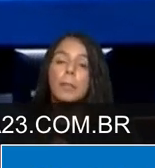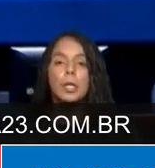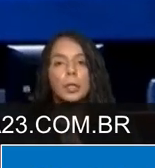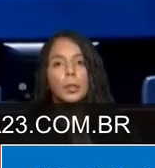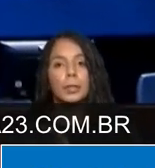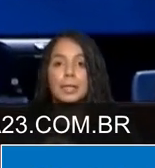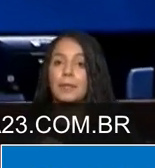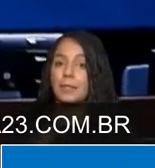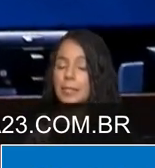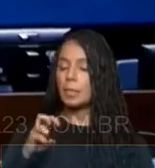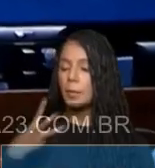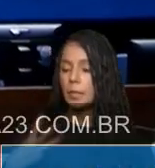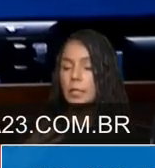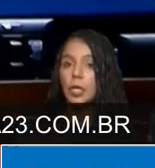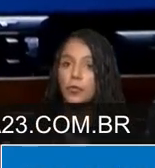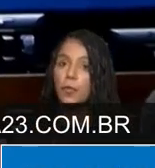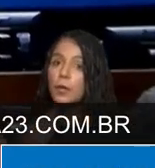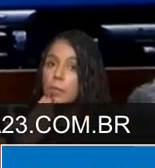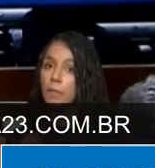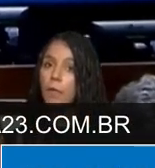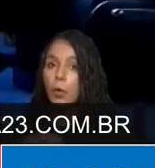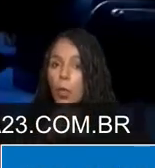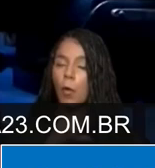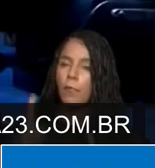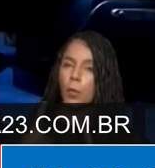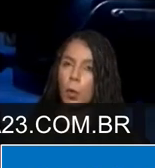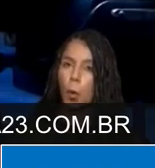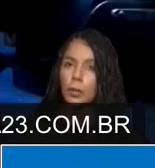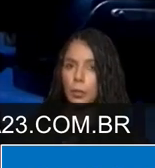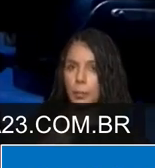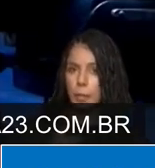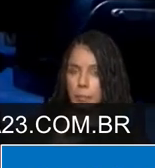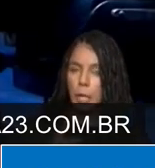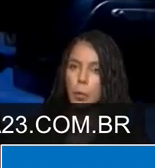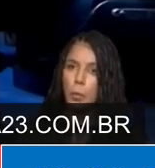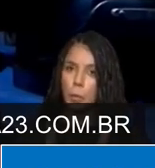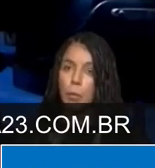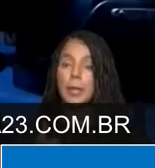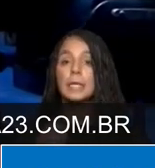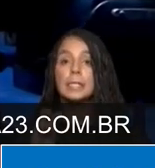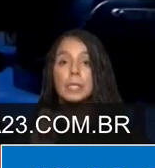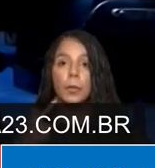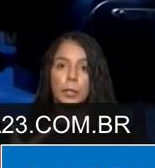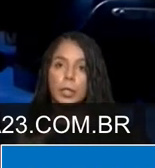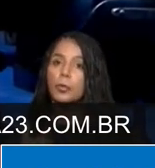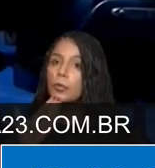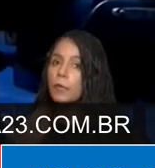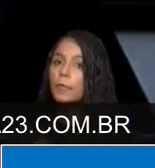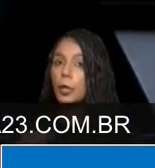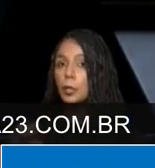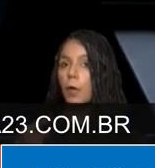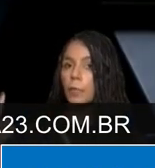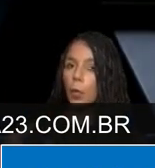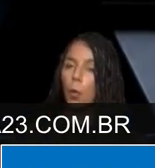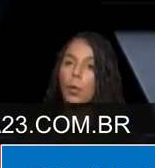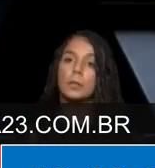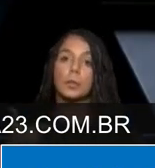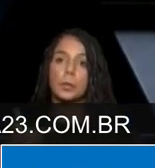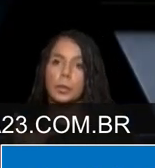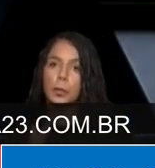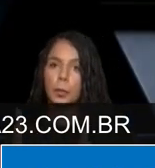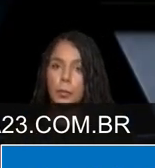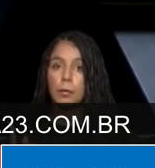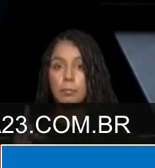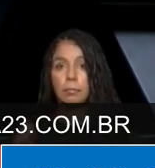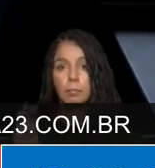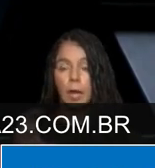a favor e 9 contra no primeiro turno, e 52 favoráveis e 9 contrários no segundo. A PEC